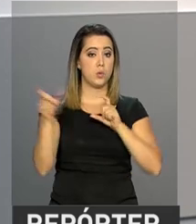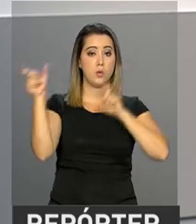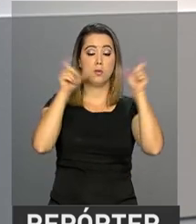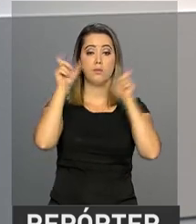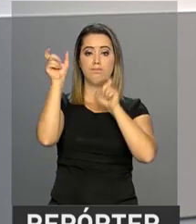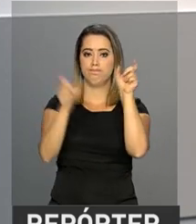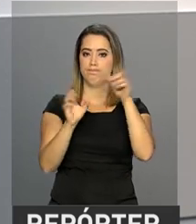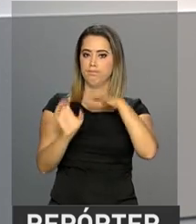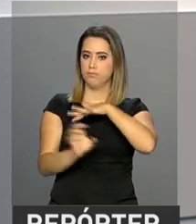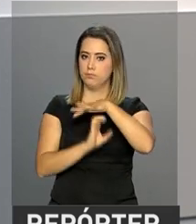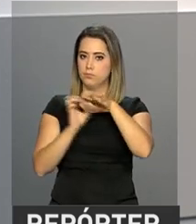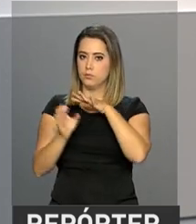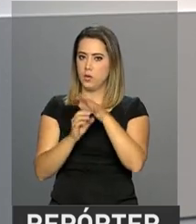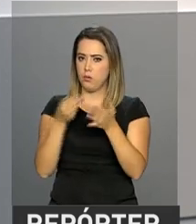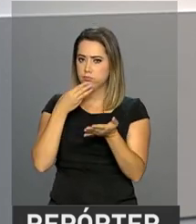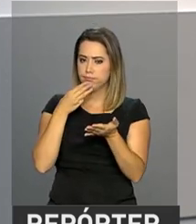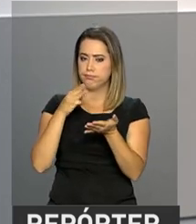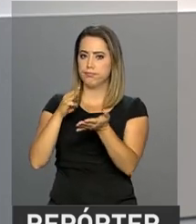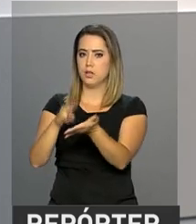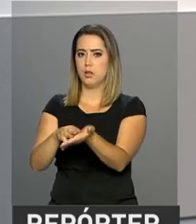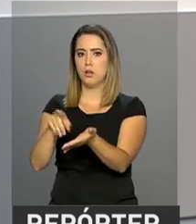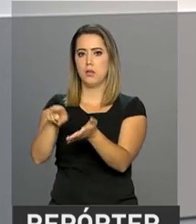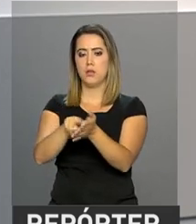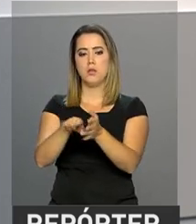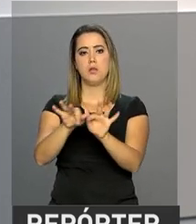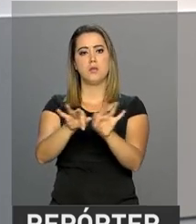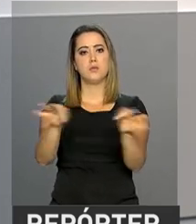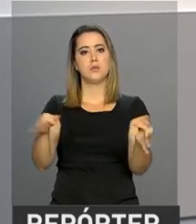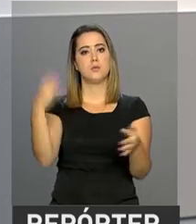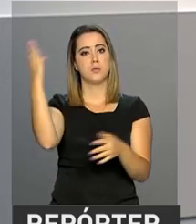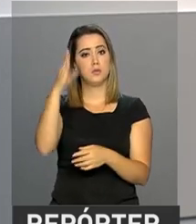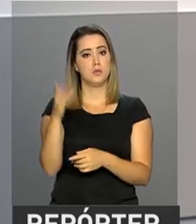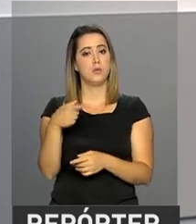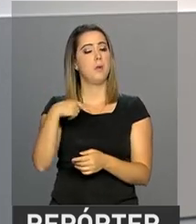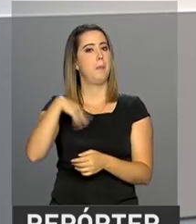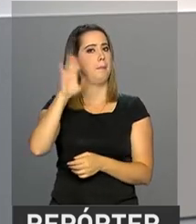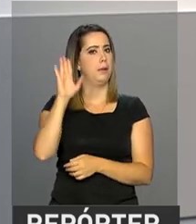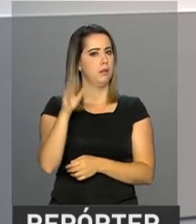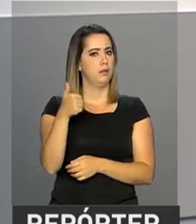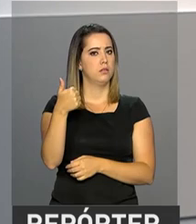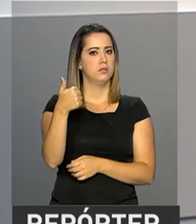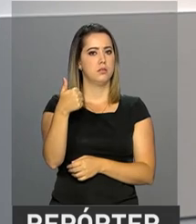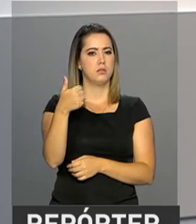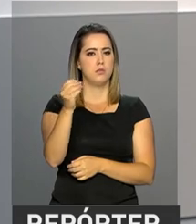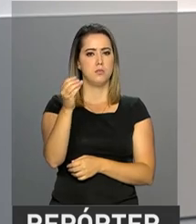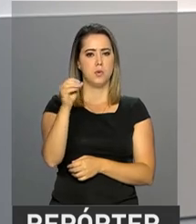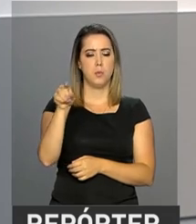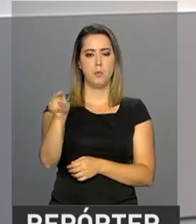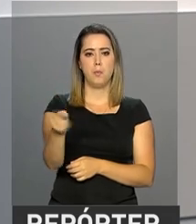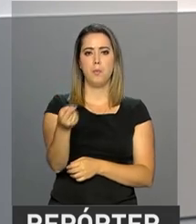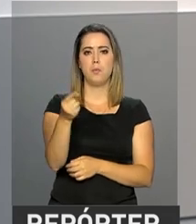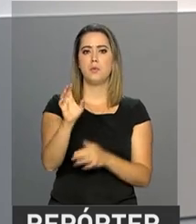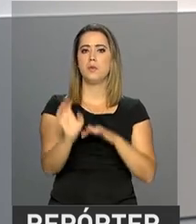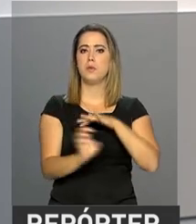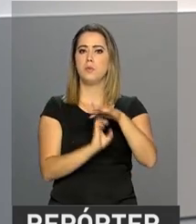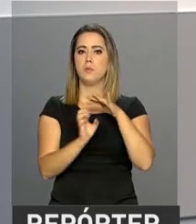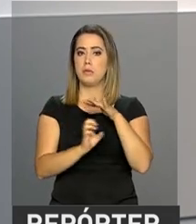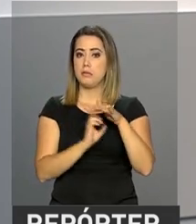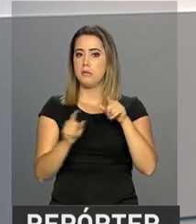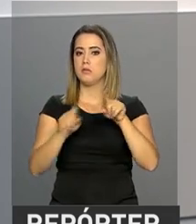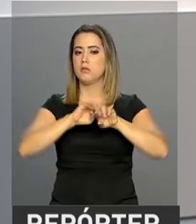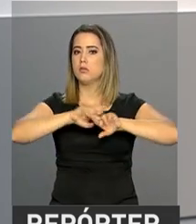para empresas que enviam as declarações pelo simples nacional foram identificadas cerca de 100 mil micro e pequenas